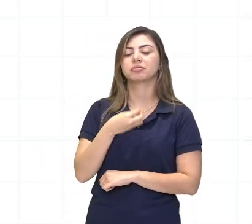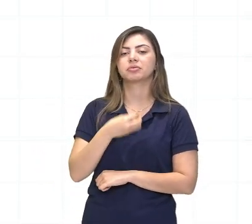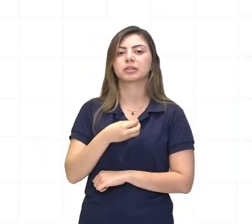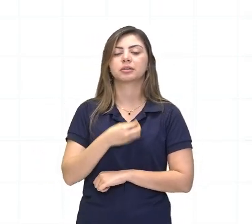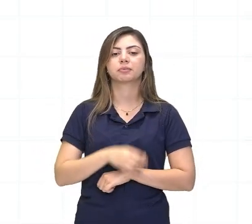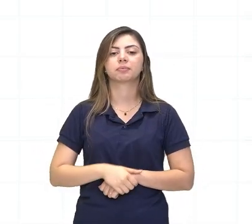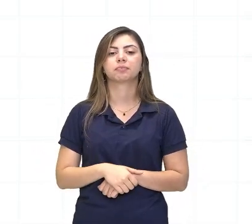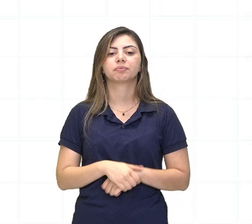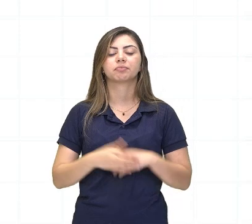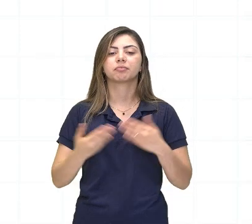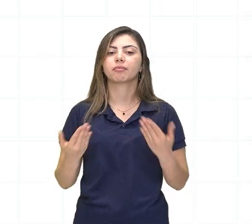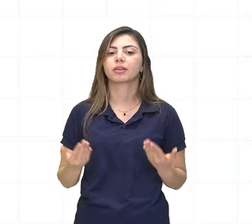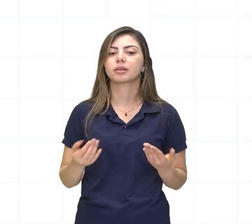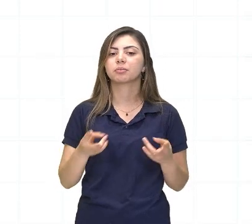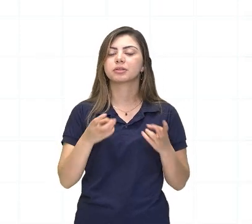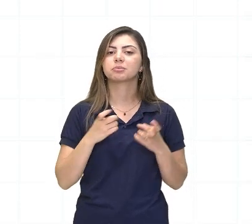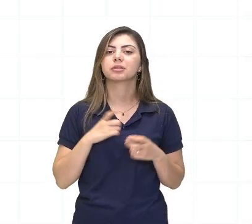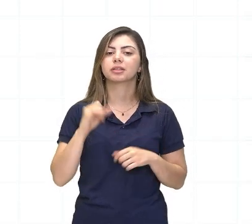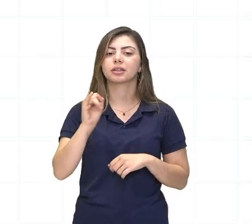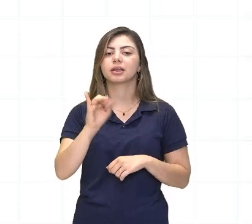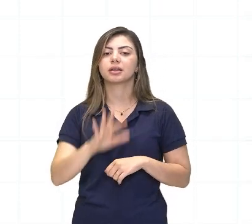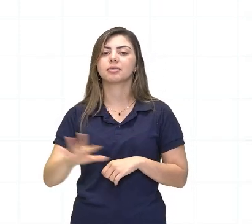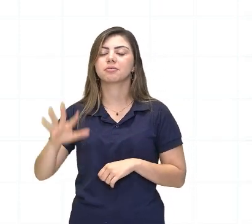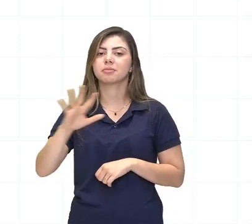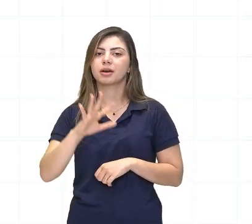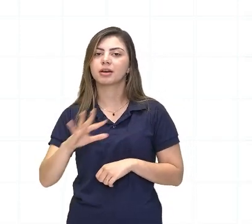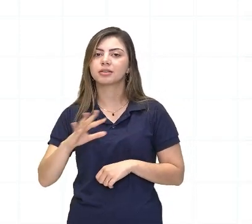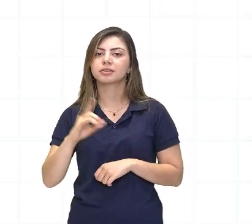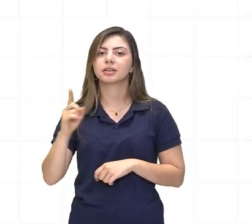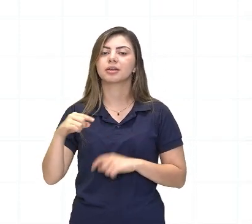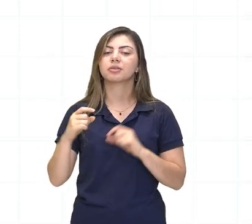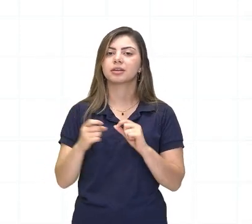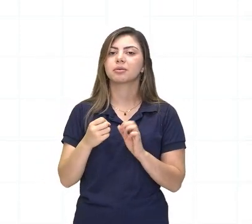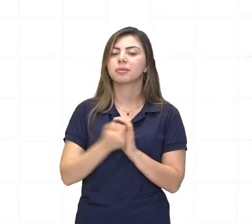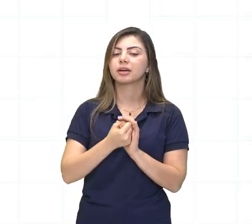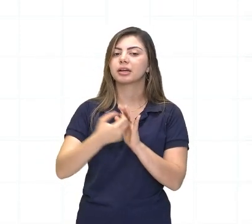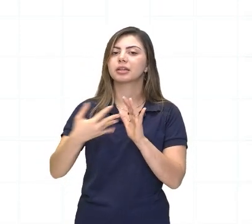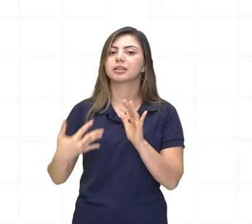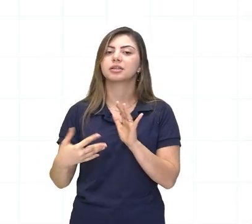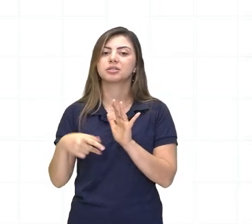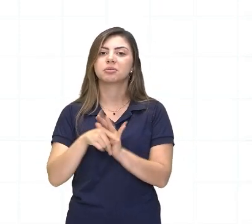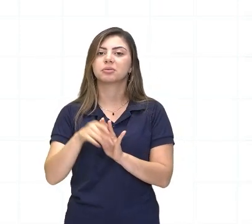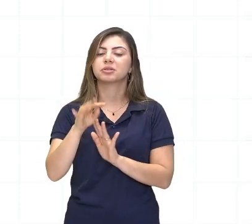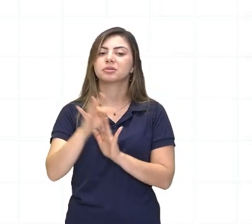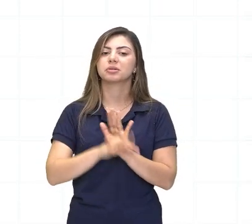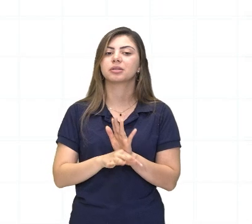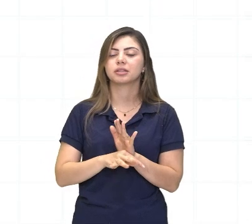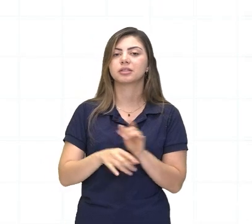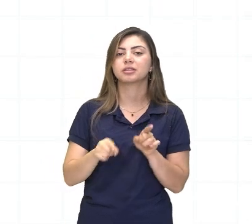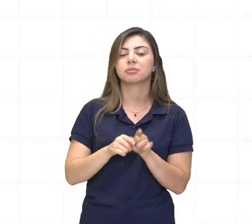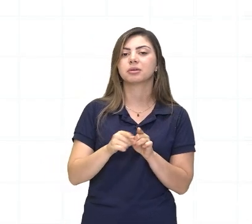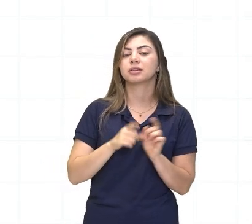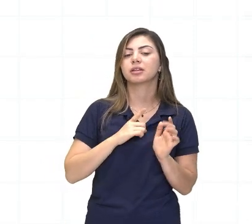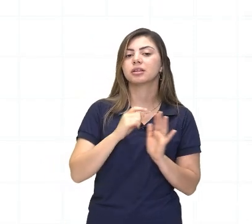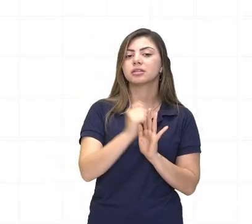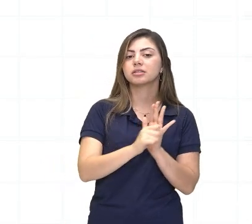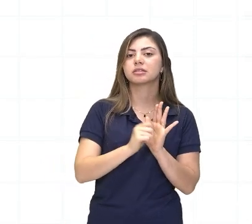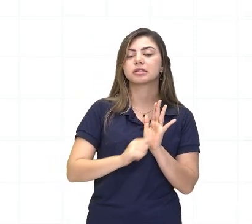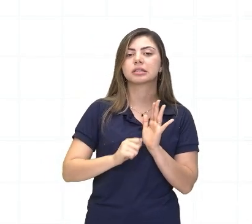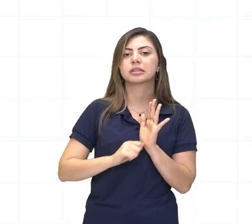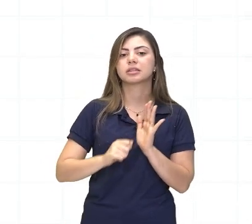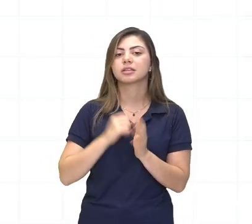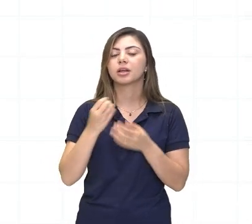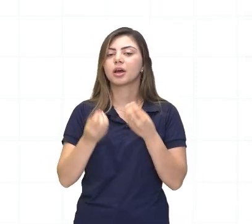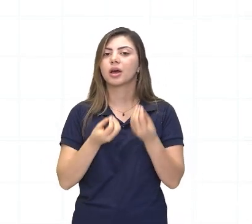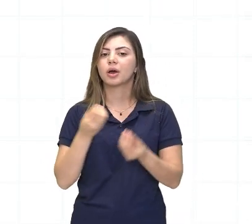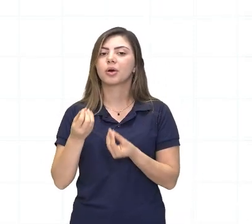Além do elemento verbal, eu tenho esse elemento não verbal, para trazer o meu leitor para dentro da aldeia e mostrar como funciona a realidade.